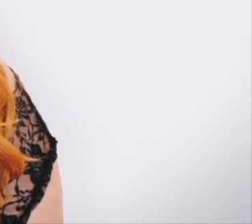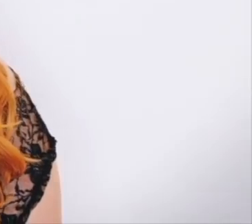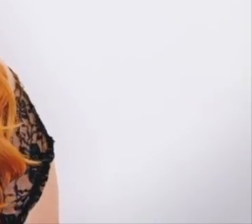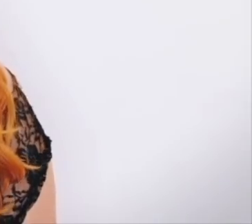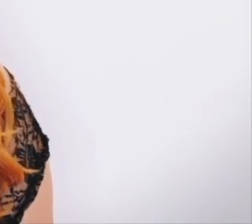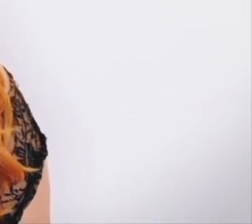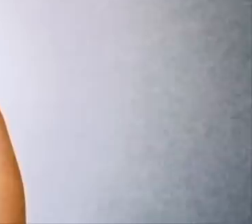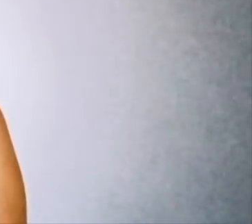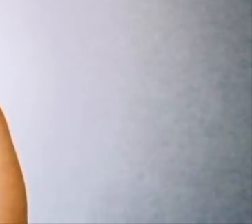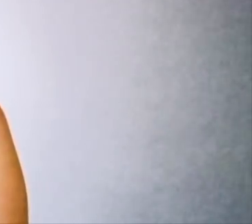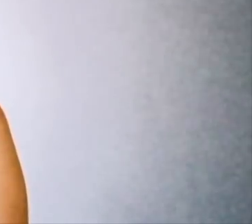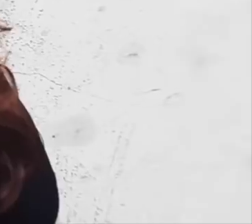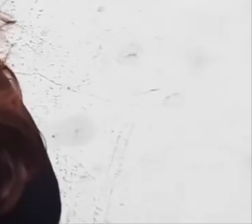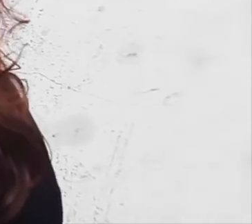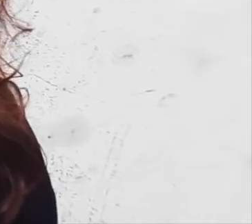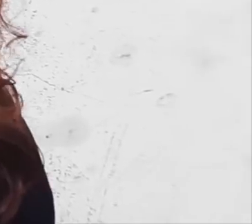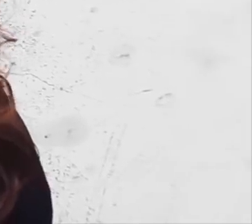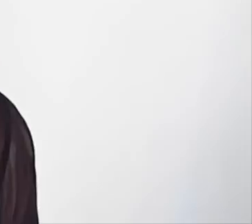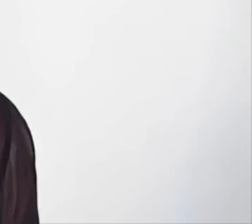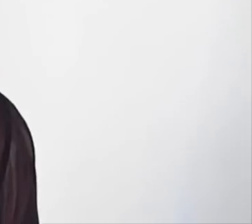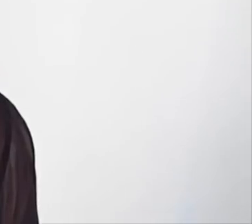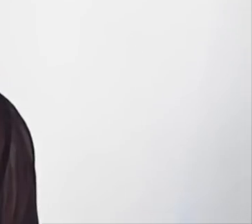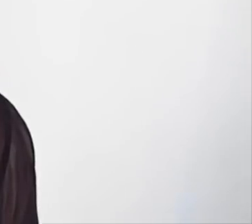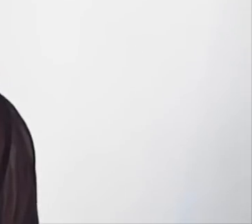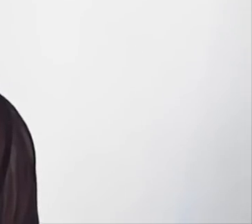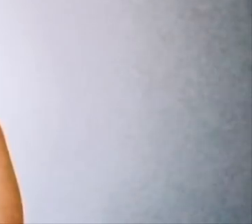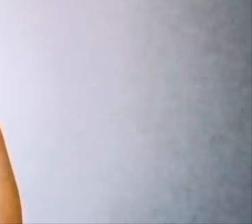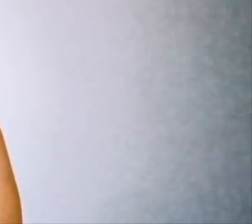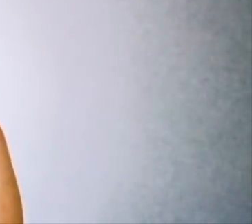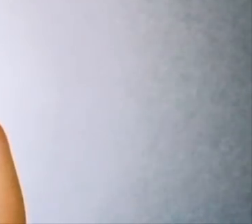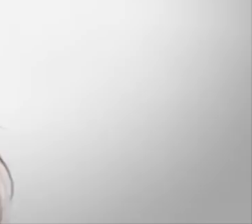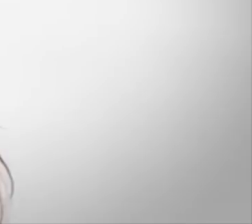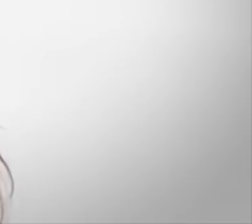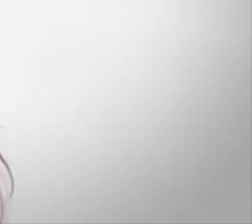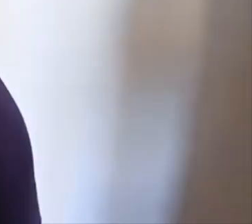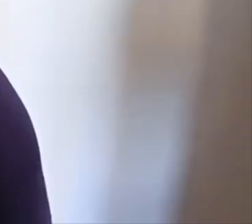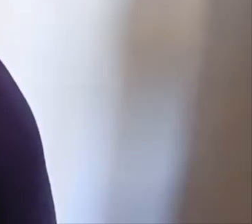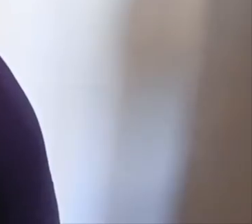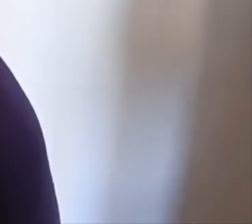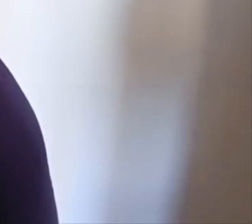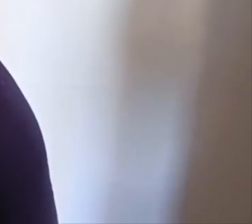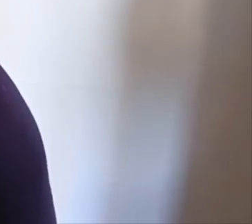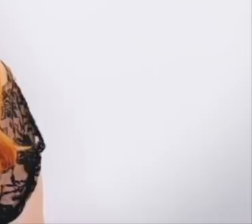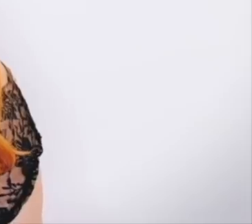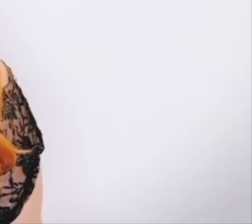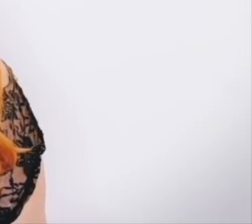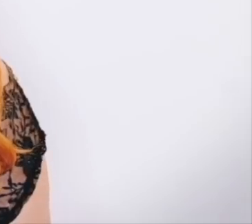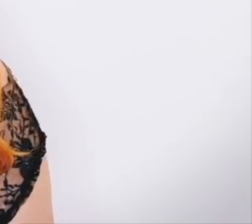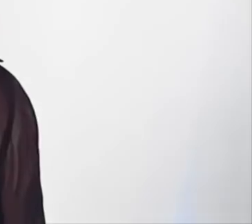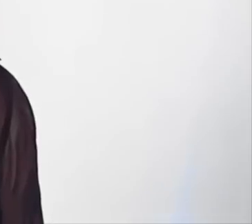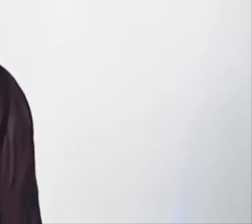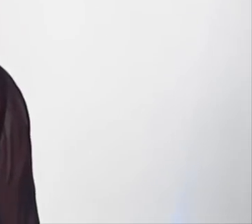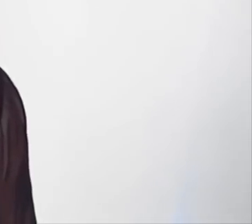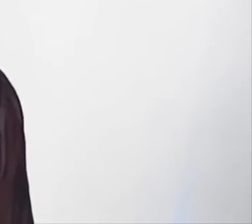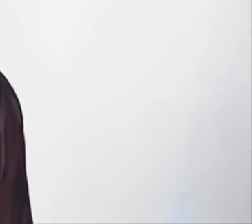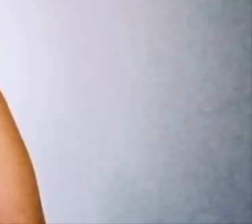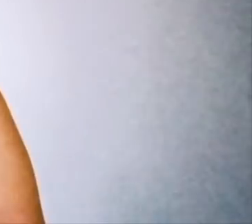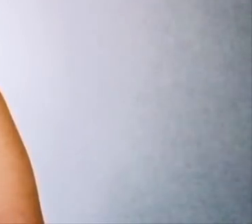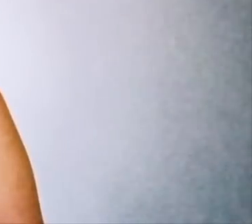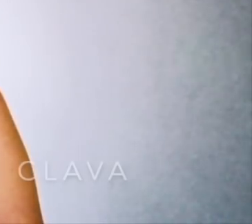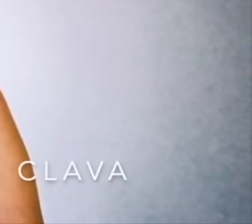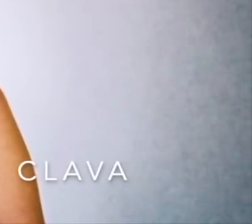E digo verde louro desta flâmula, paz no futuro e glória no